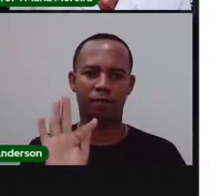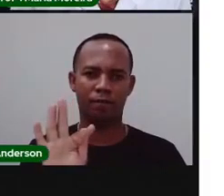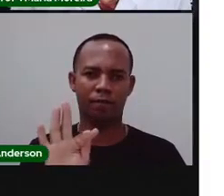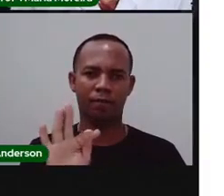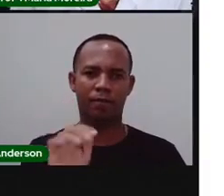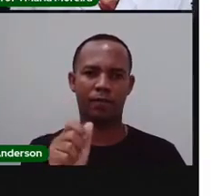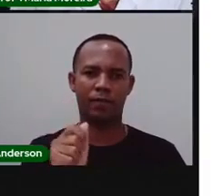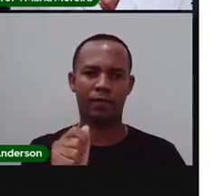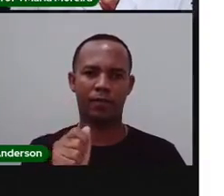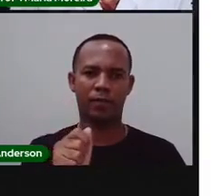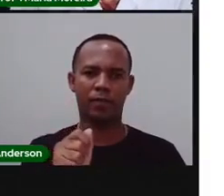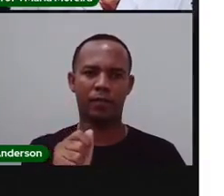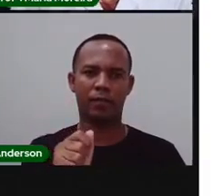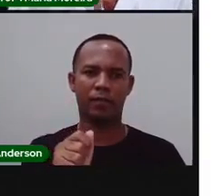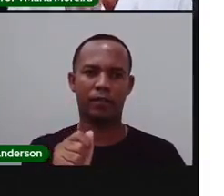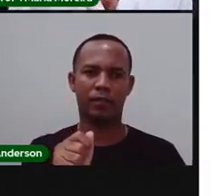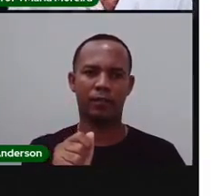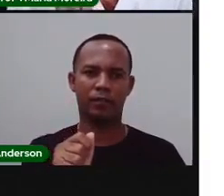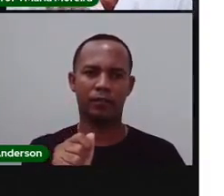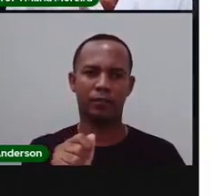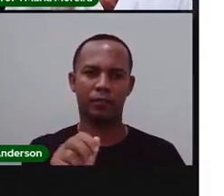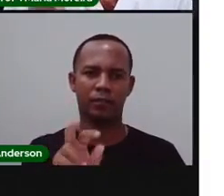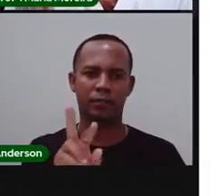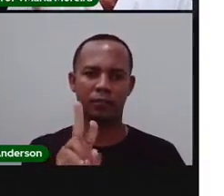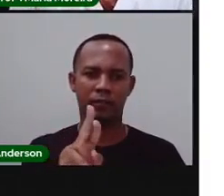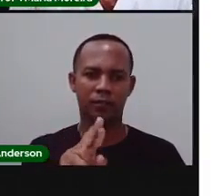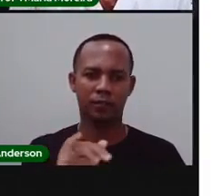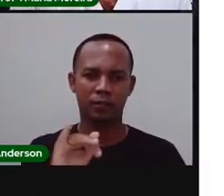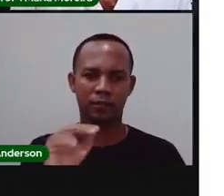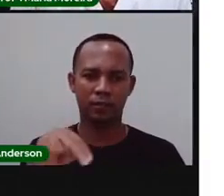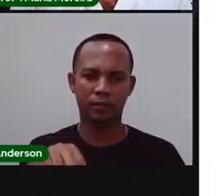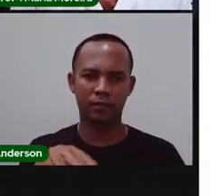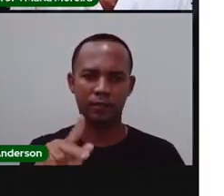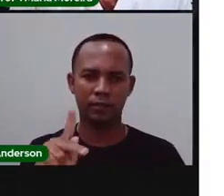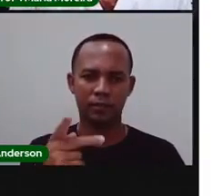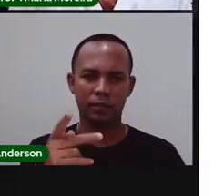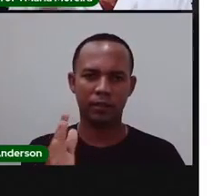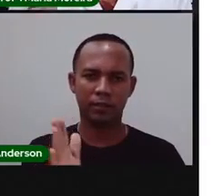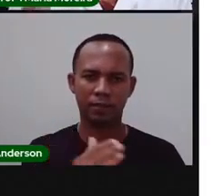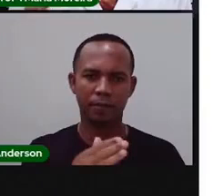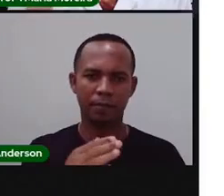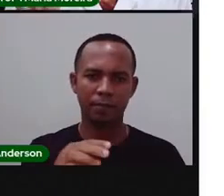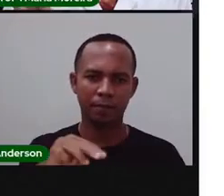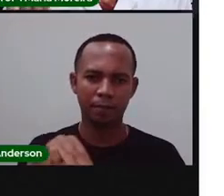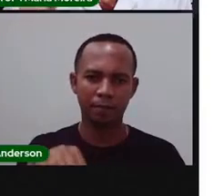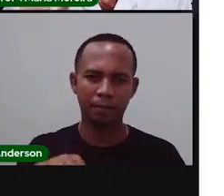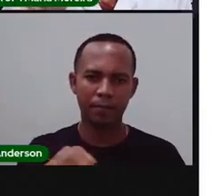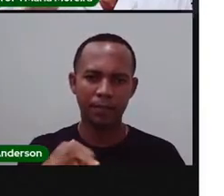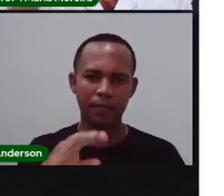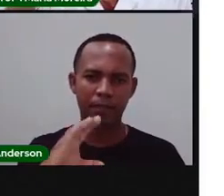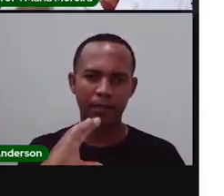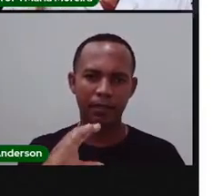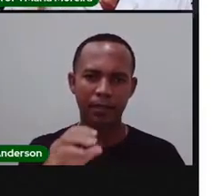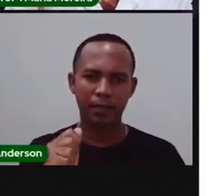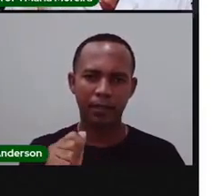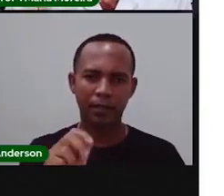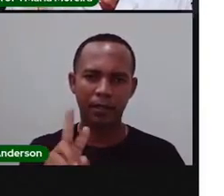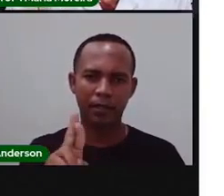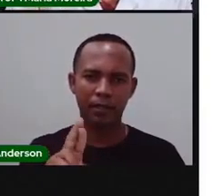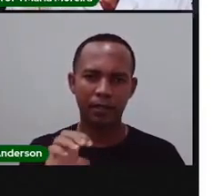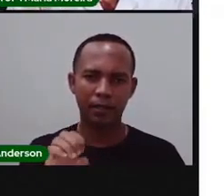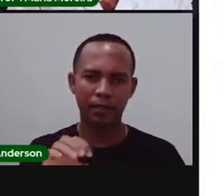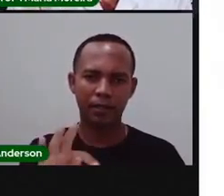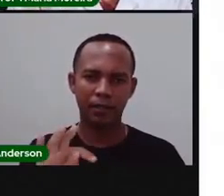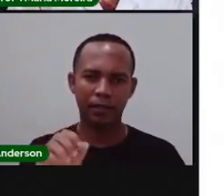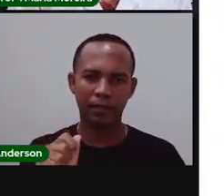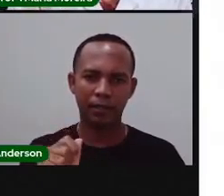sílaba tônica. Aqui, na verdade, muda a palavra, mas a atividade acaba sendo o quê? A mesma do